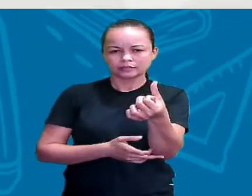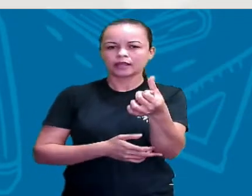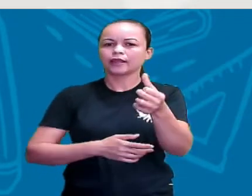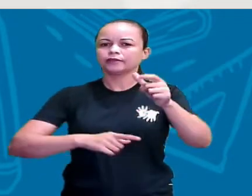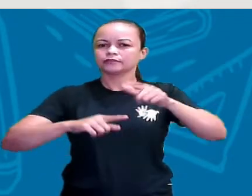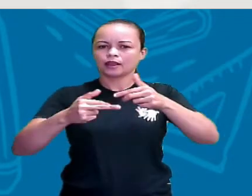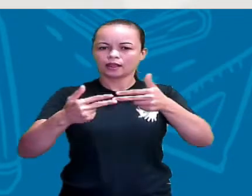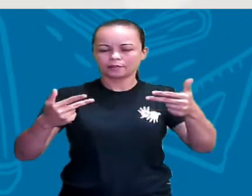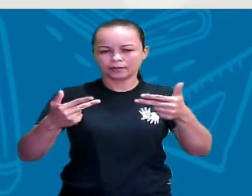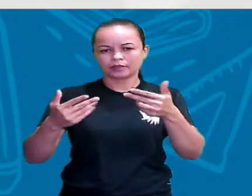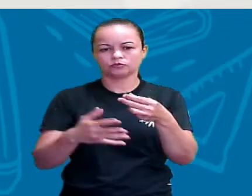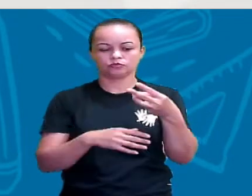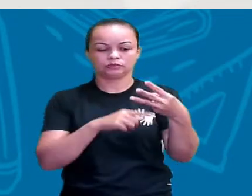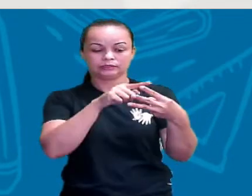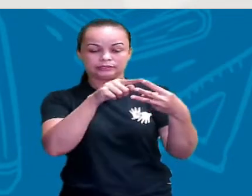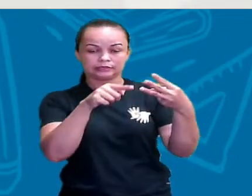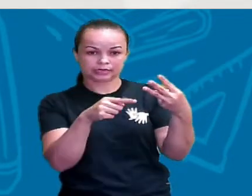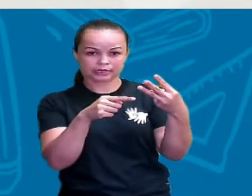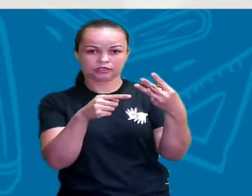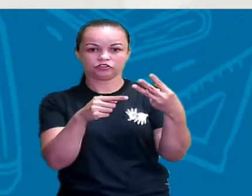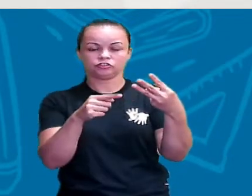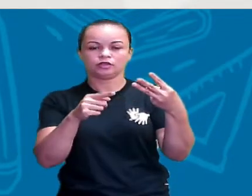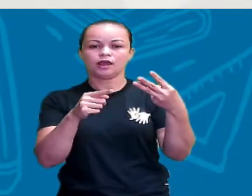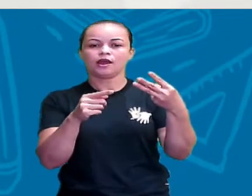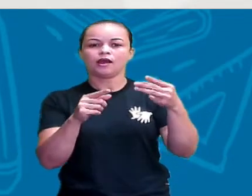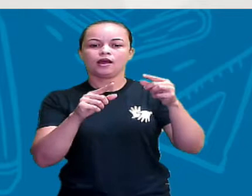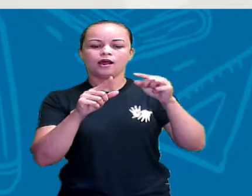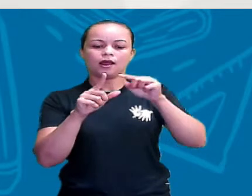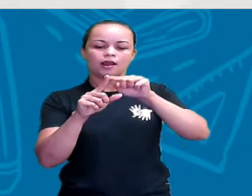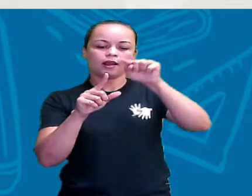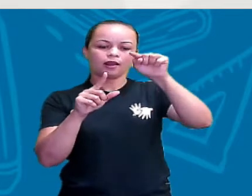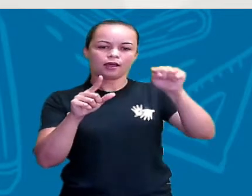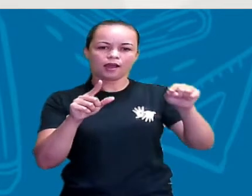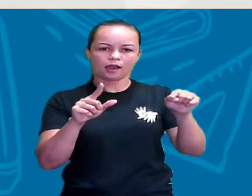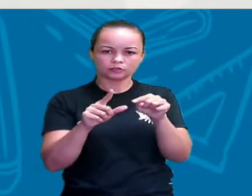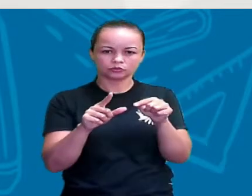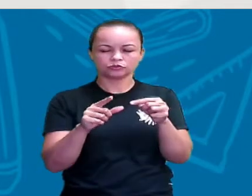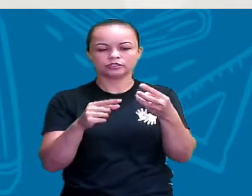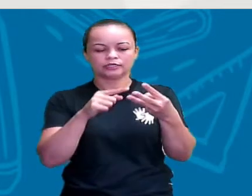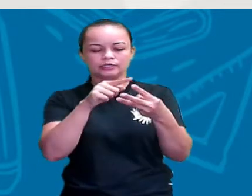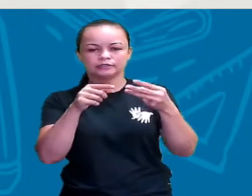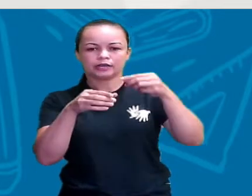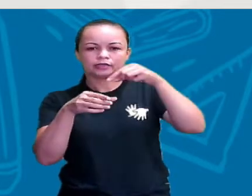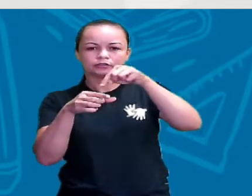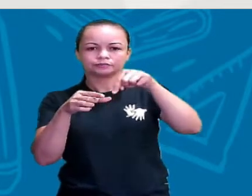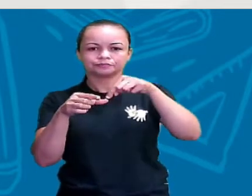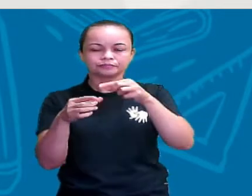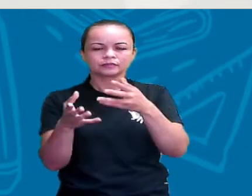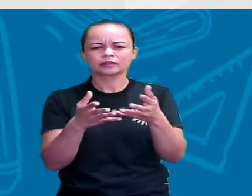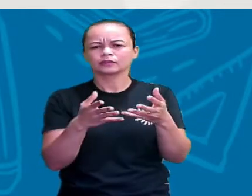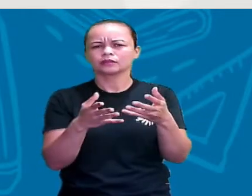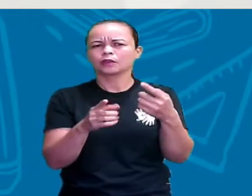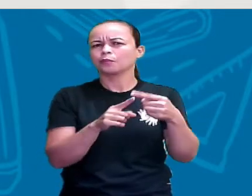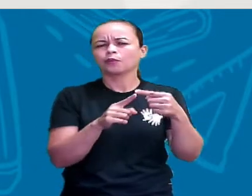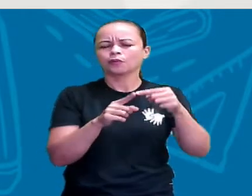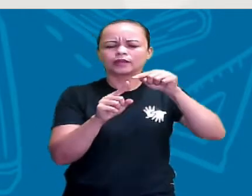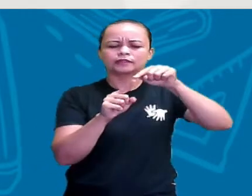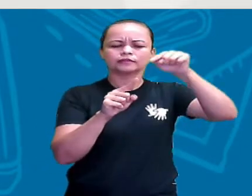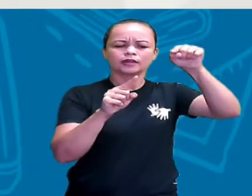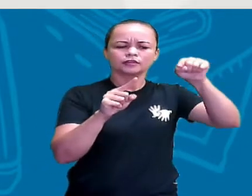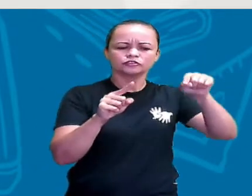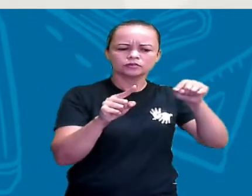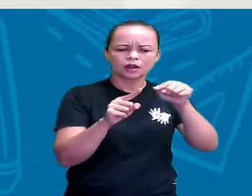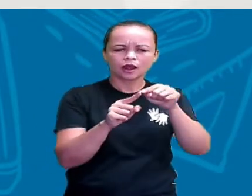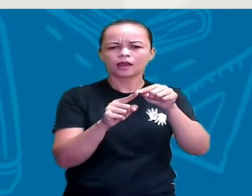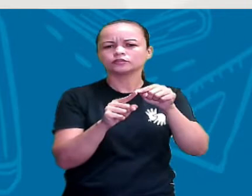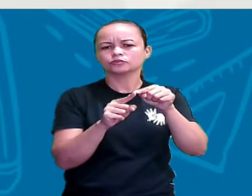triângulo, 3 lados e 3 ângulos, e comparamos as medidas. Professora, por que 3 lados e 3